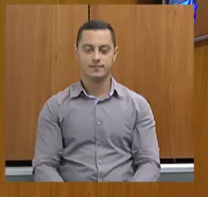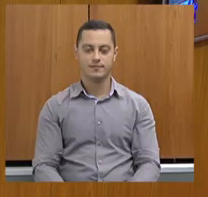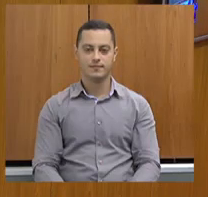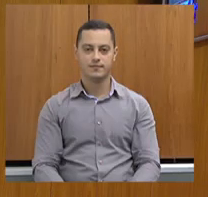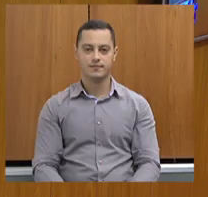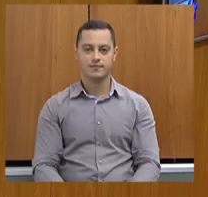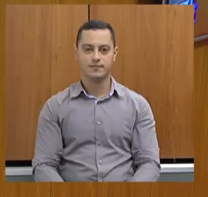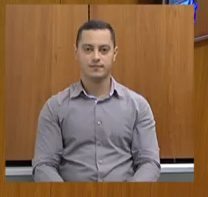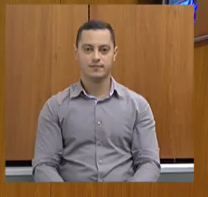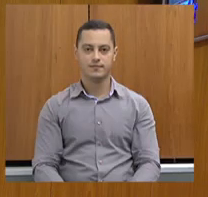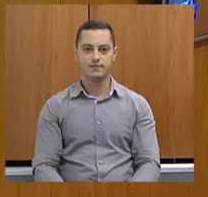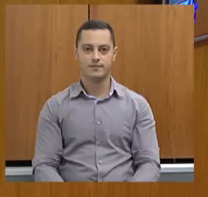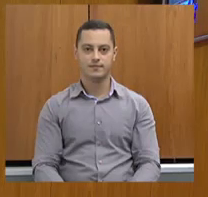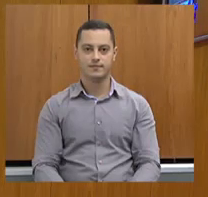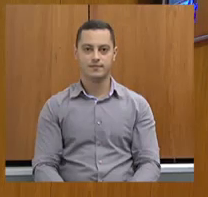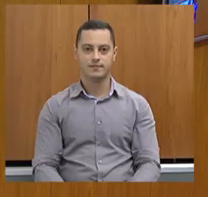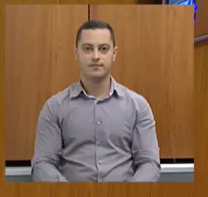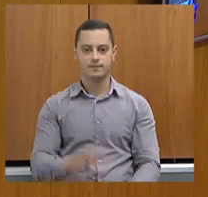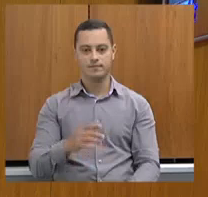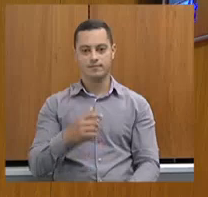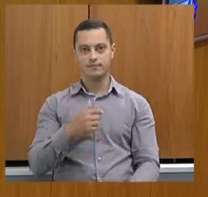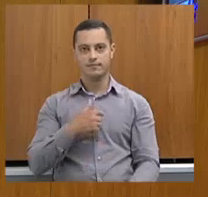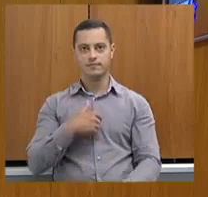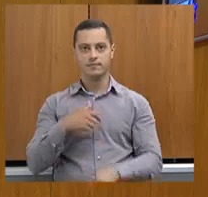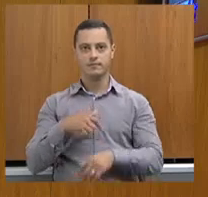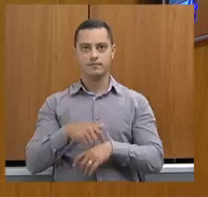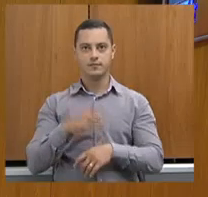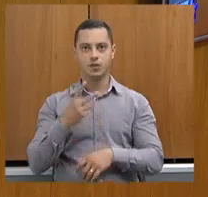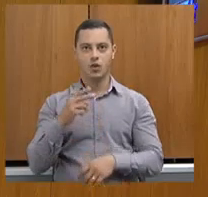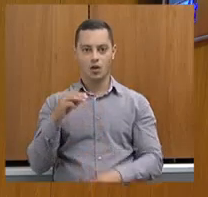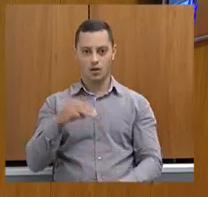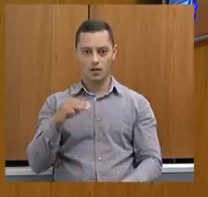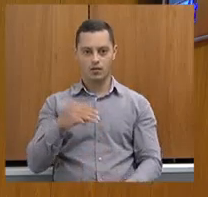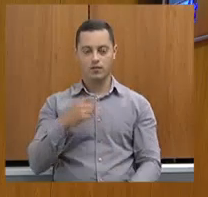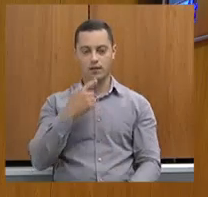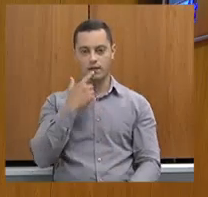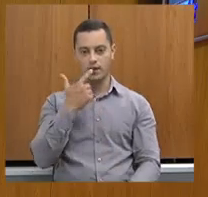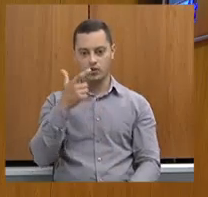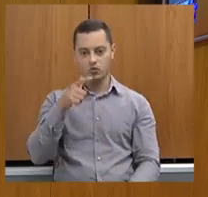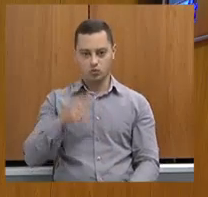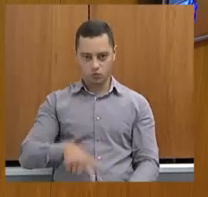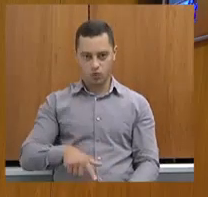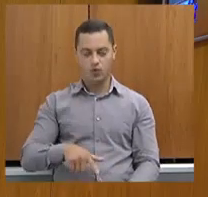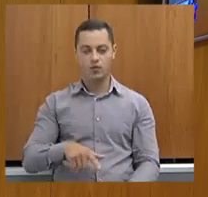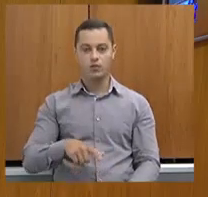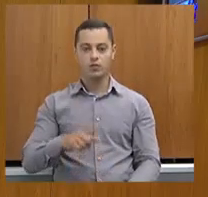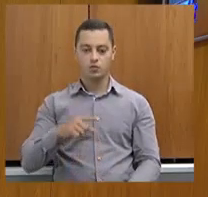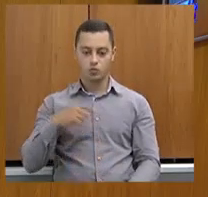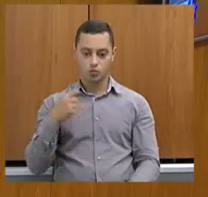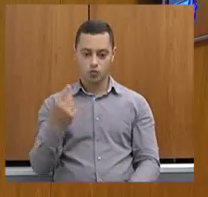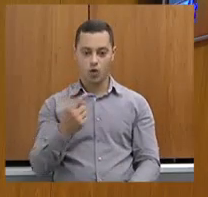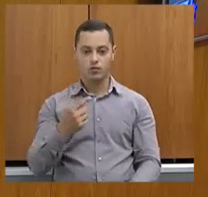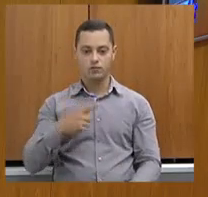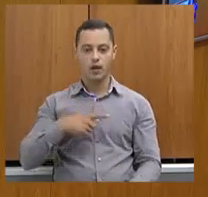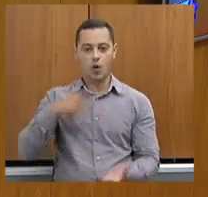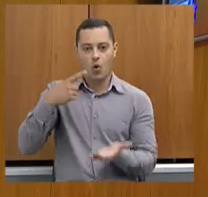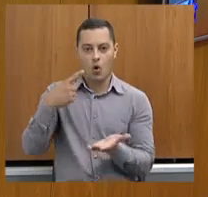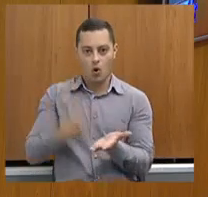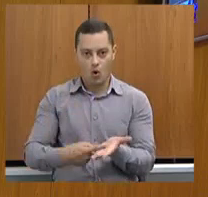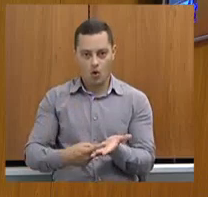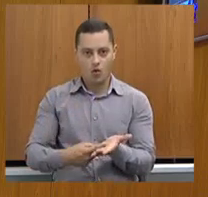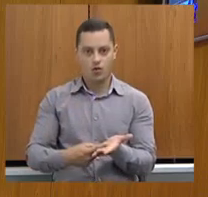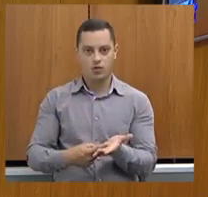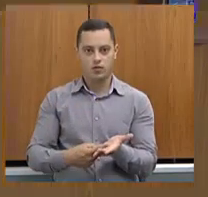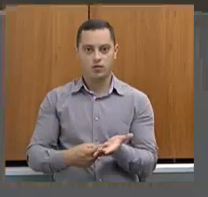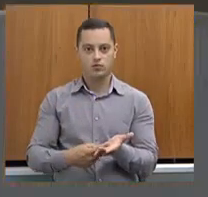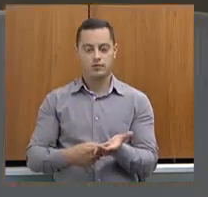usando os dois minutos de réplica para reafirmar né esse compromisso do nosso mandato com a instalação